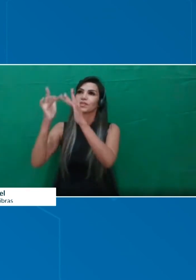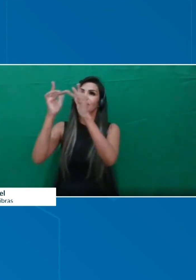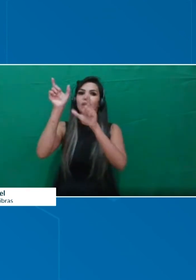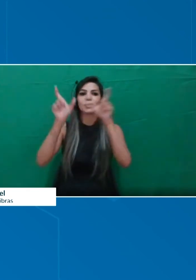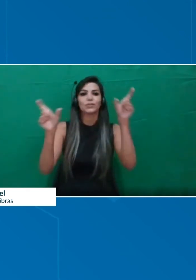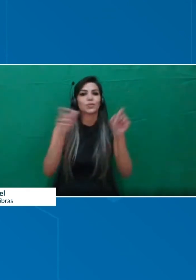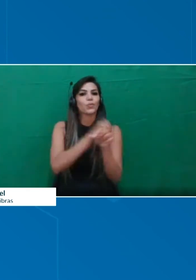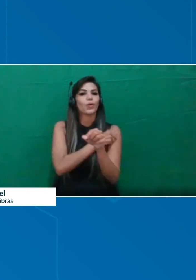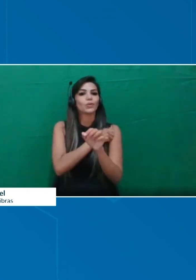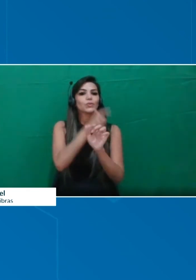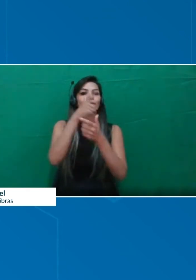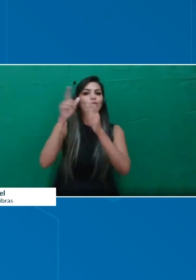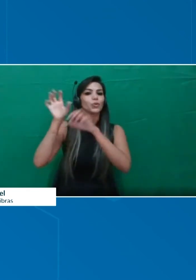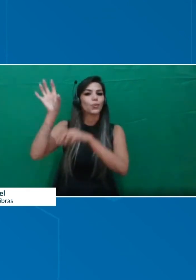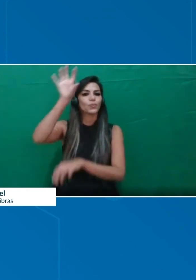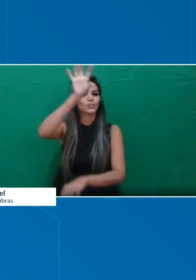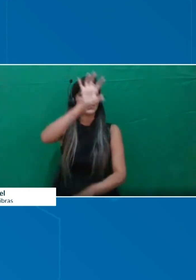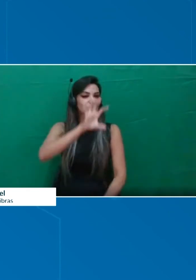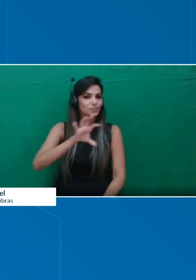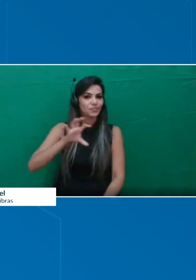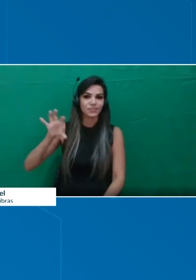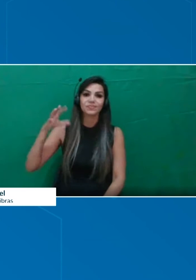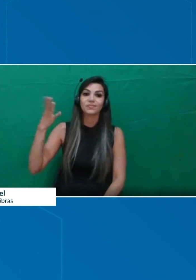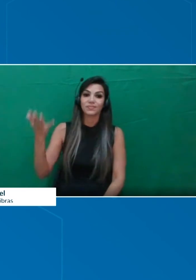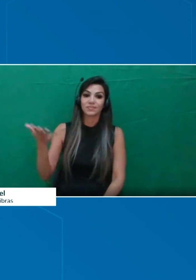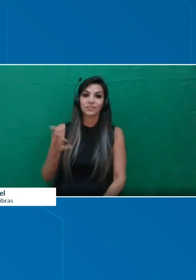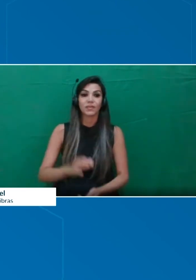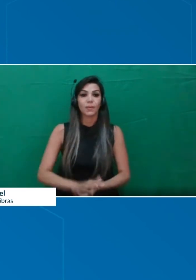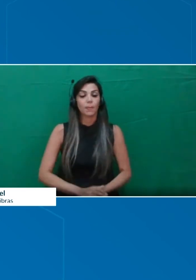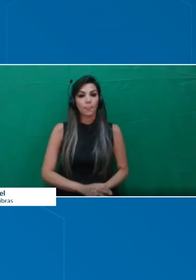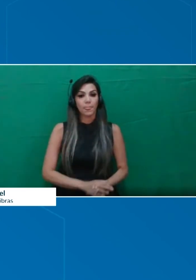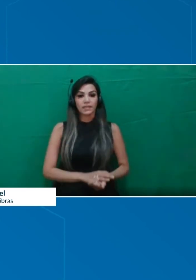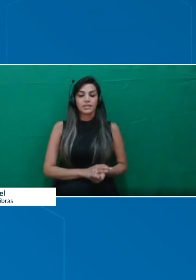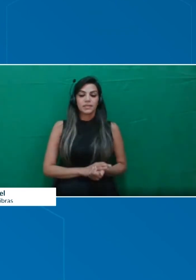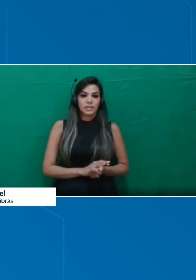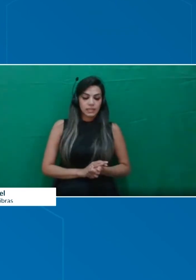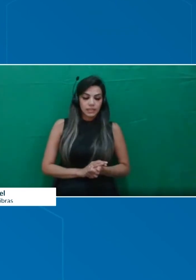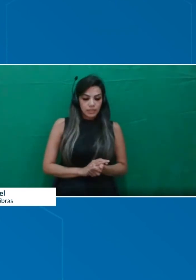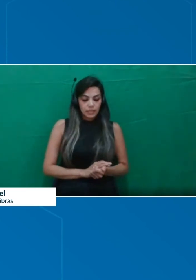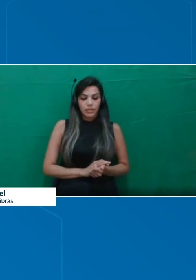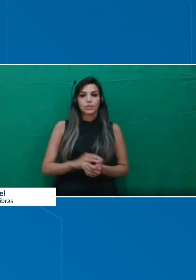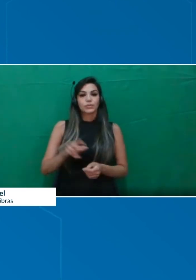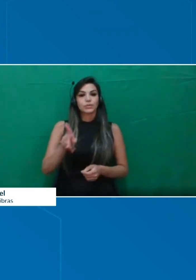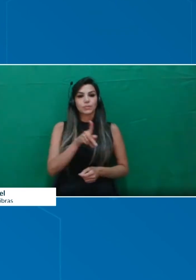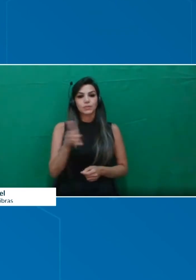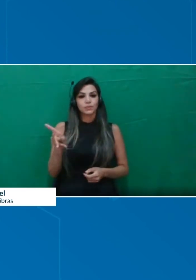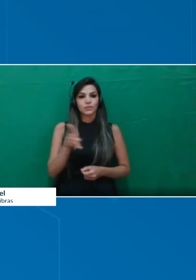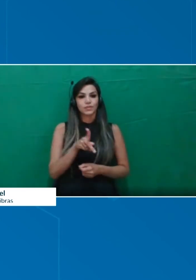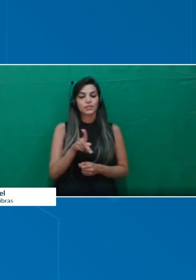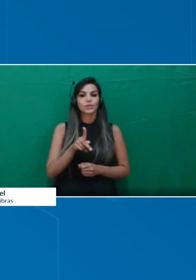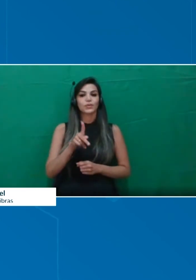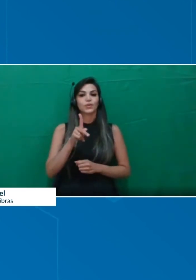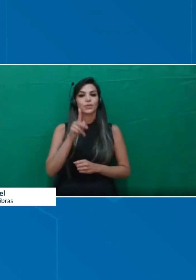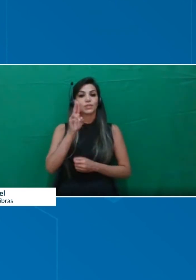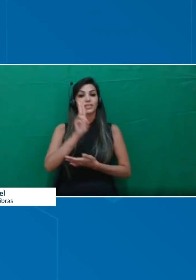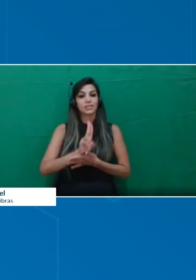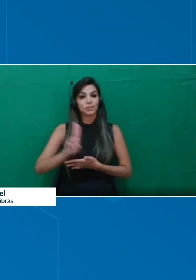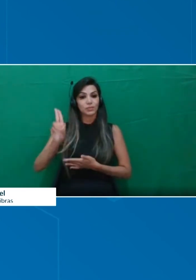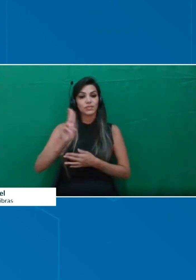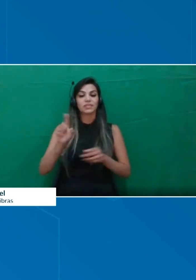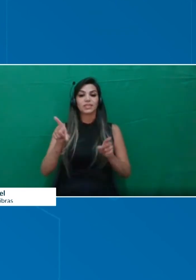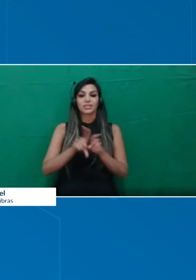regiões. E é claro que, mais do que isso, os professores das universidades começam agora a